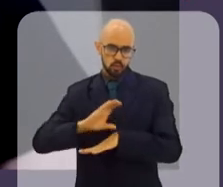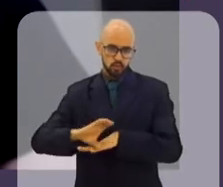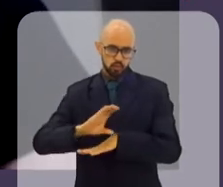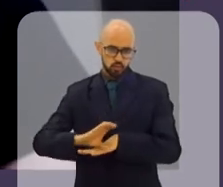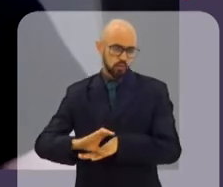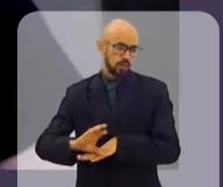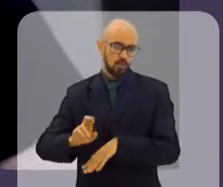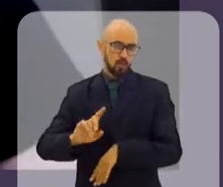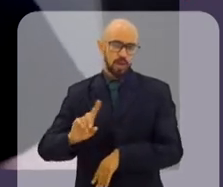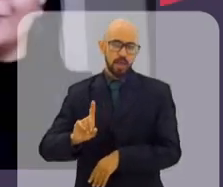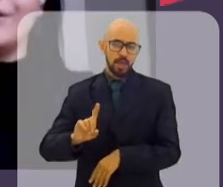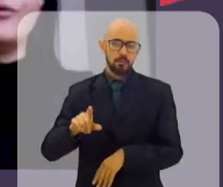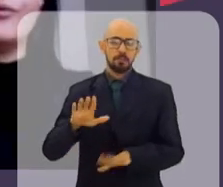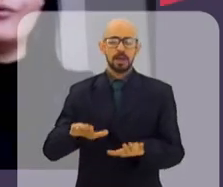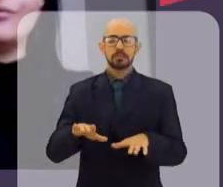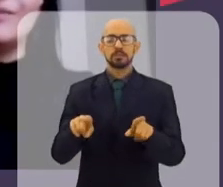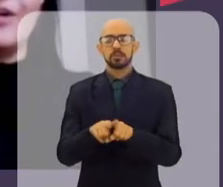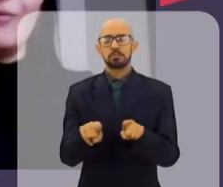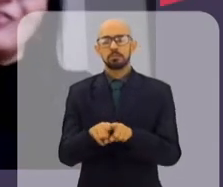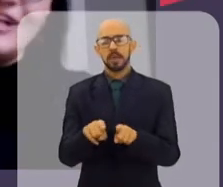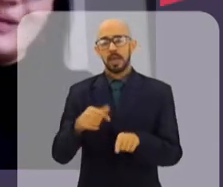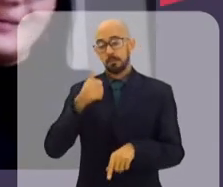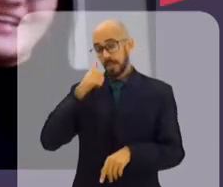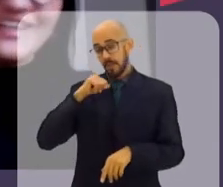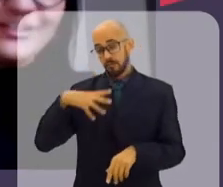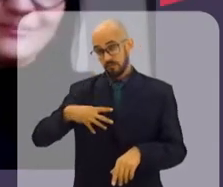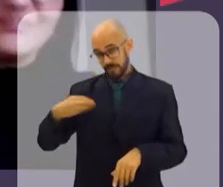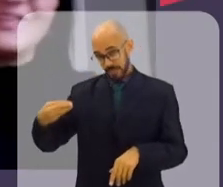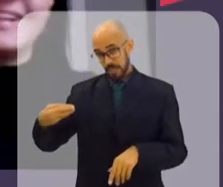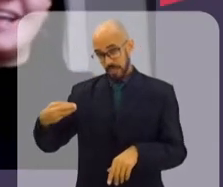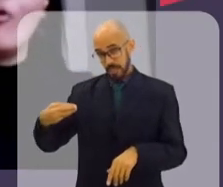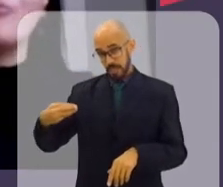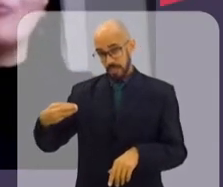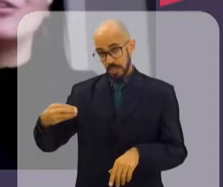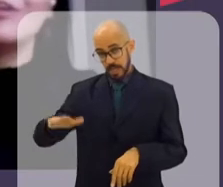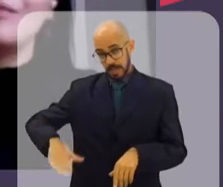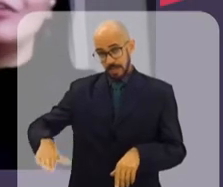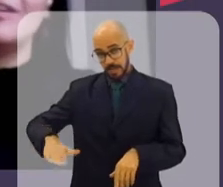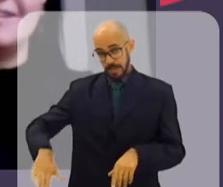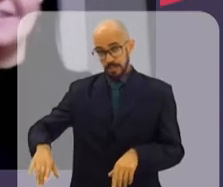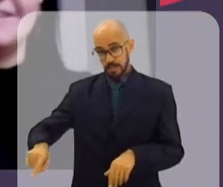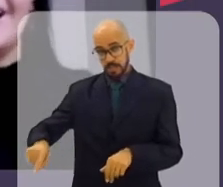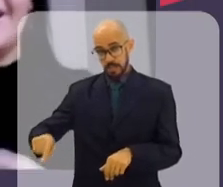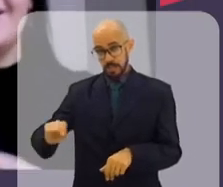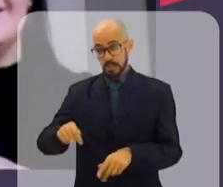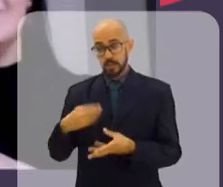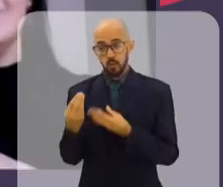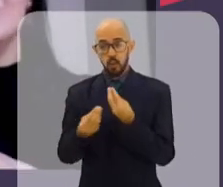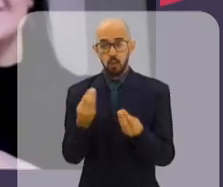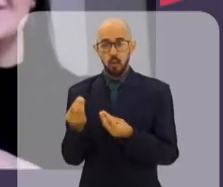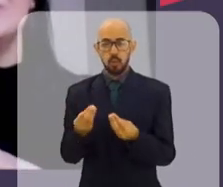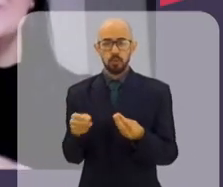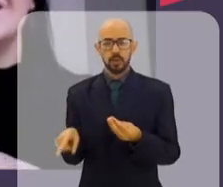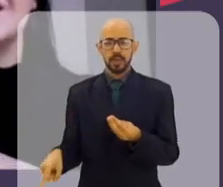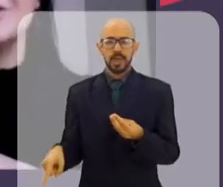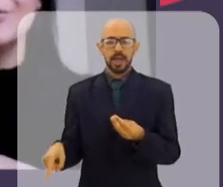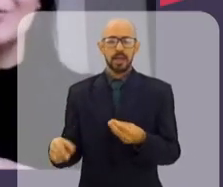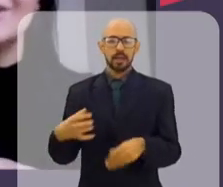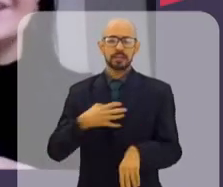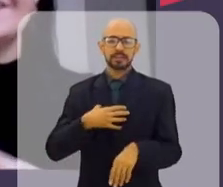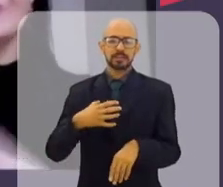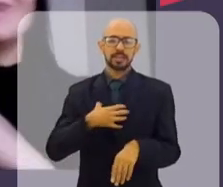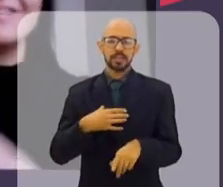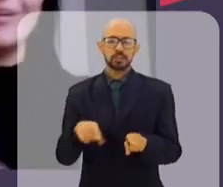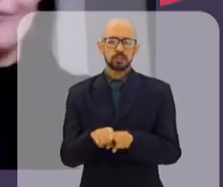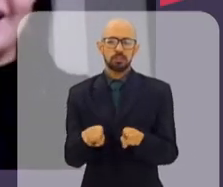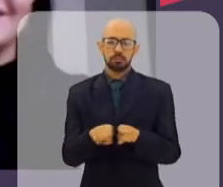mas também, por exemplo, eu tenho uma filha pequena, né, e como isso também já está, vamos dizer assim, espelhando